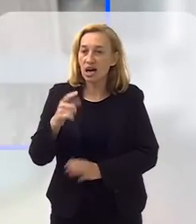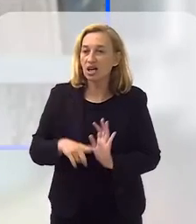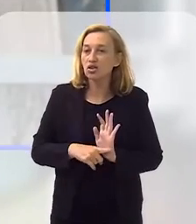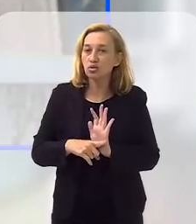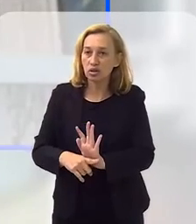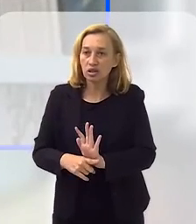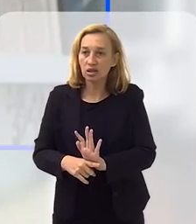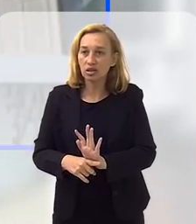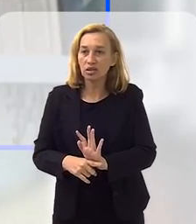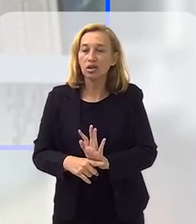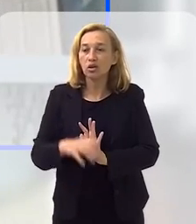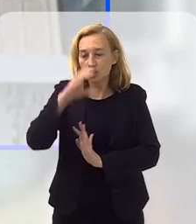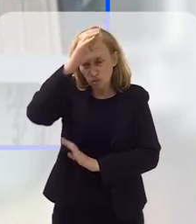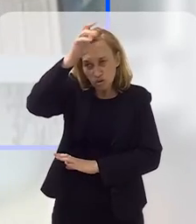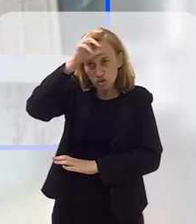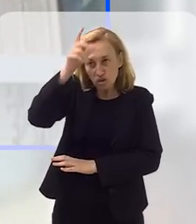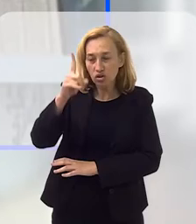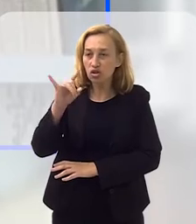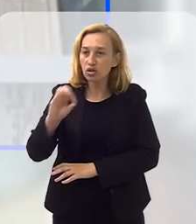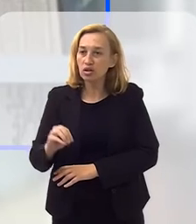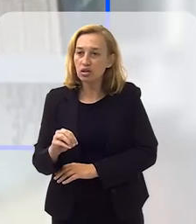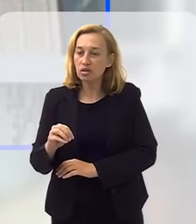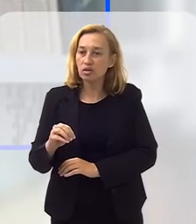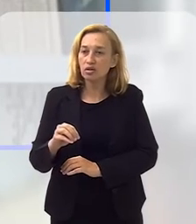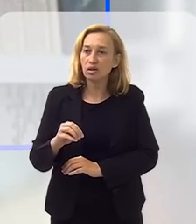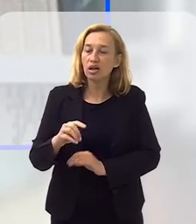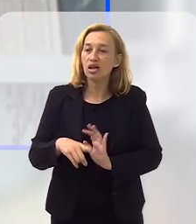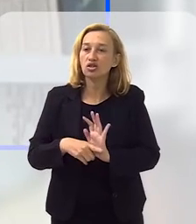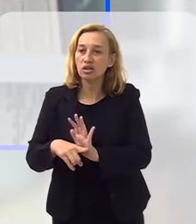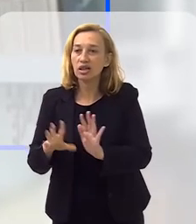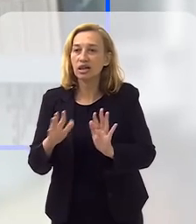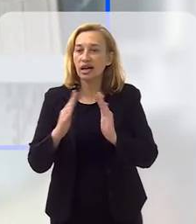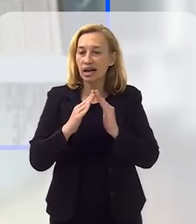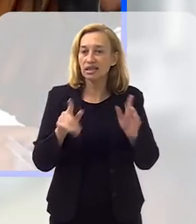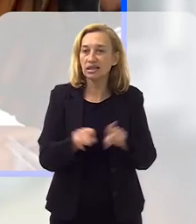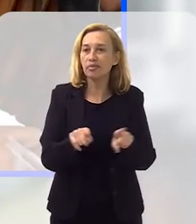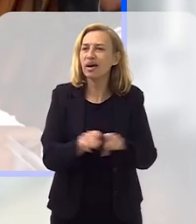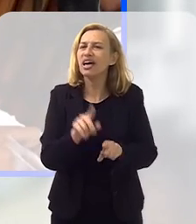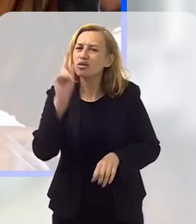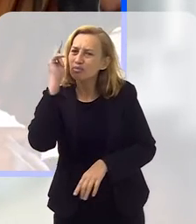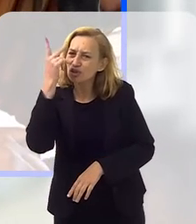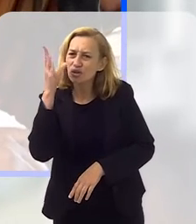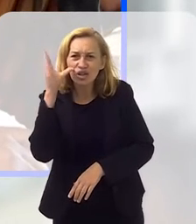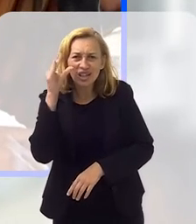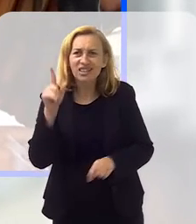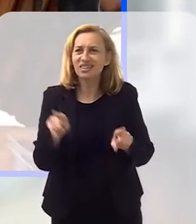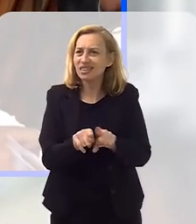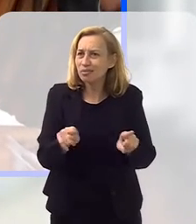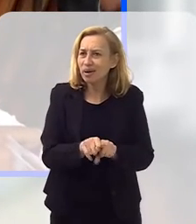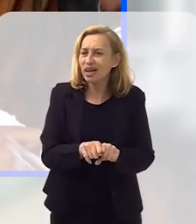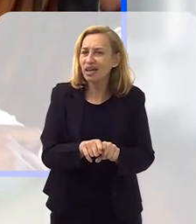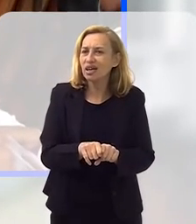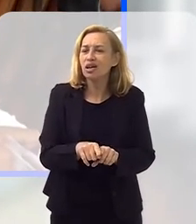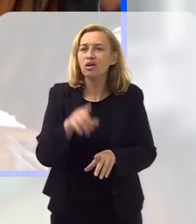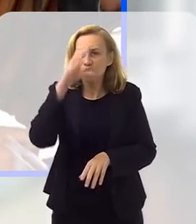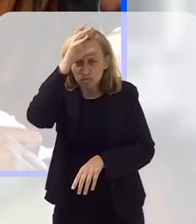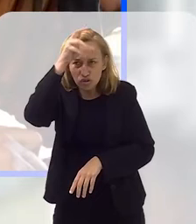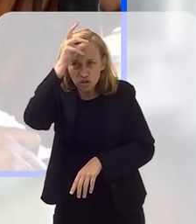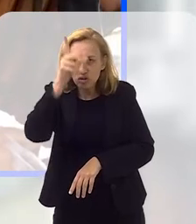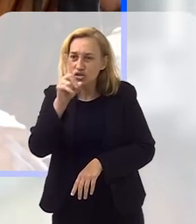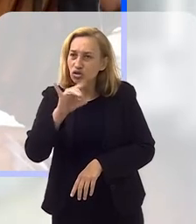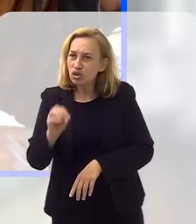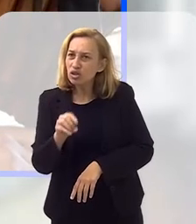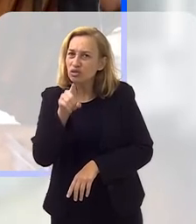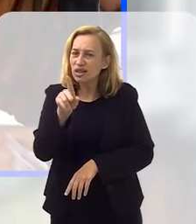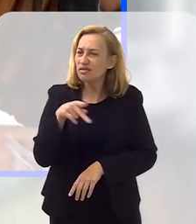auxílio, ajudando o tio Dionísio a sustentar a casa também. É, e tem uma Né? história interessante também com o